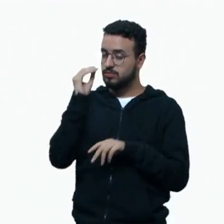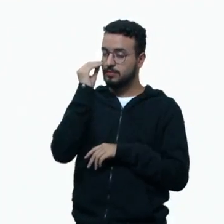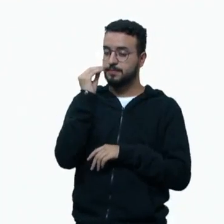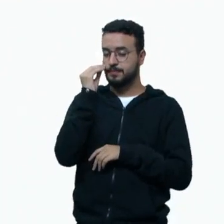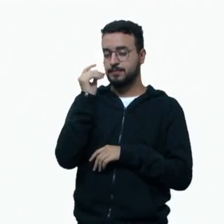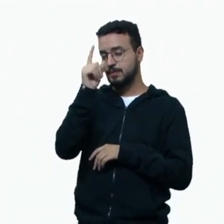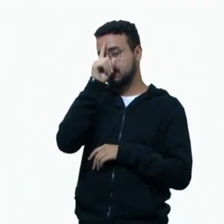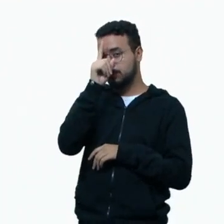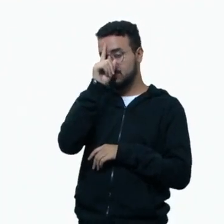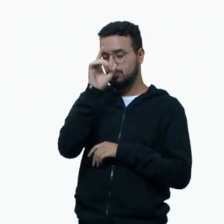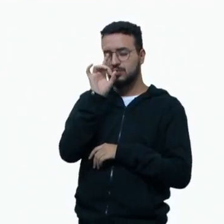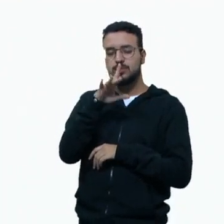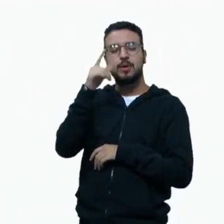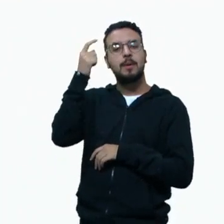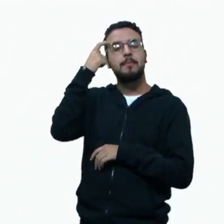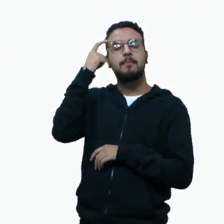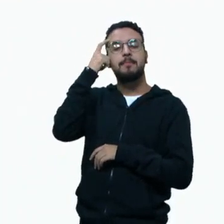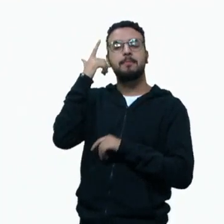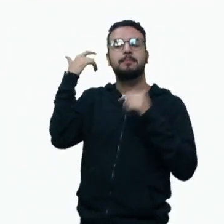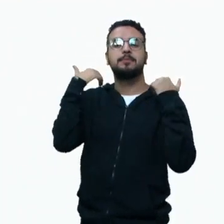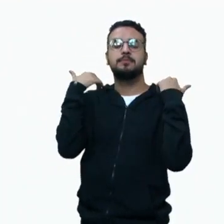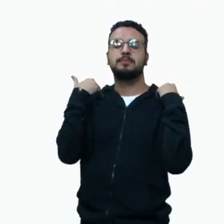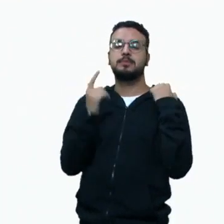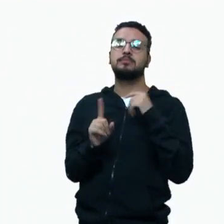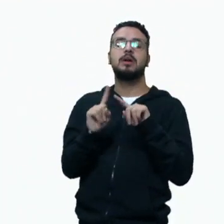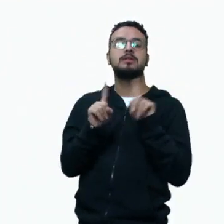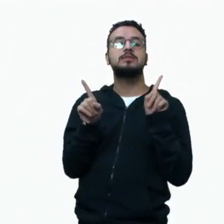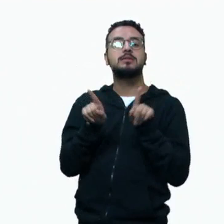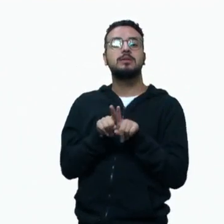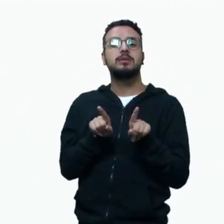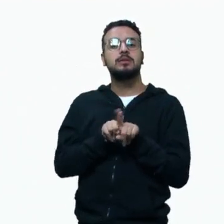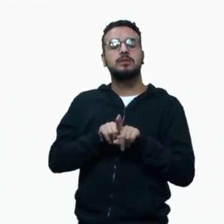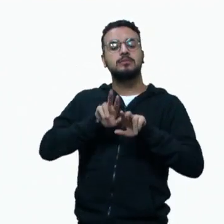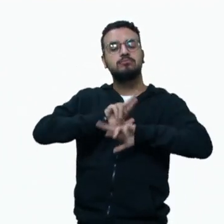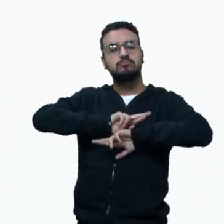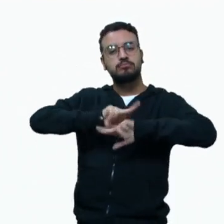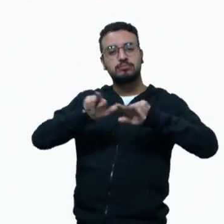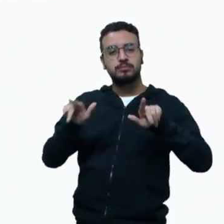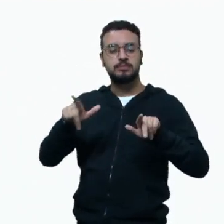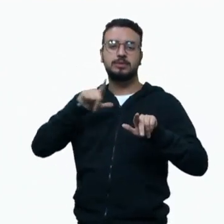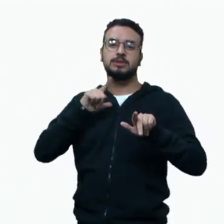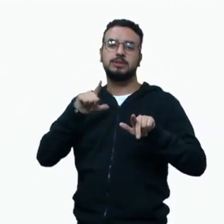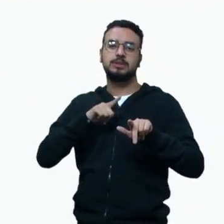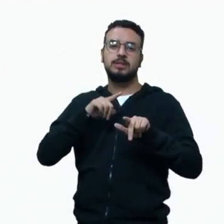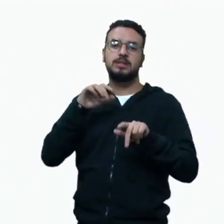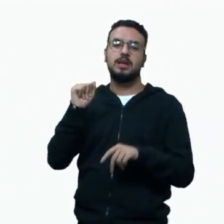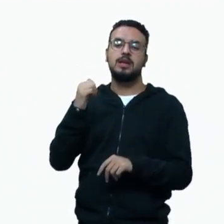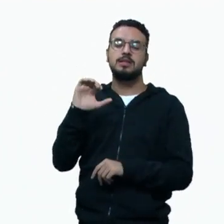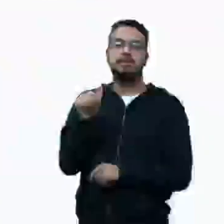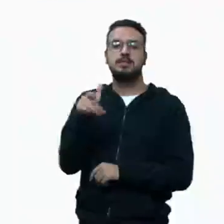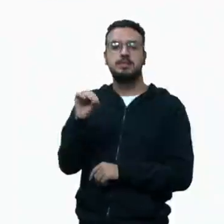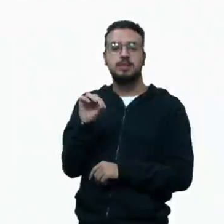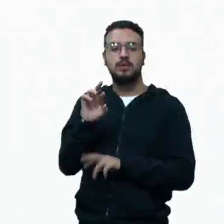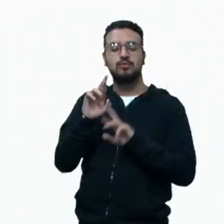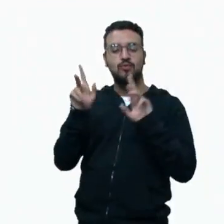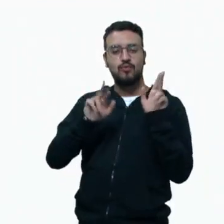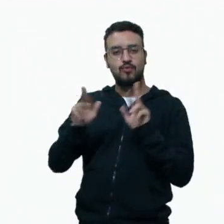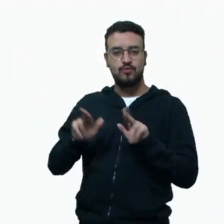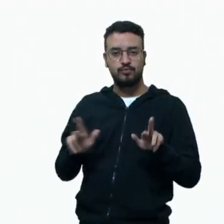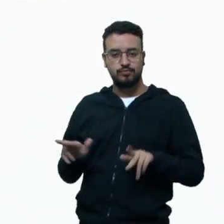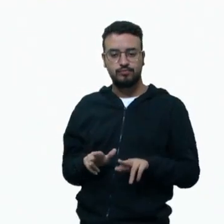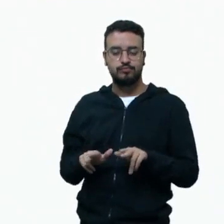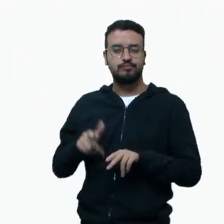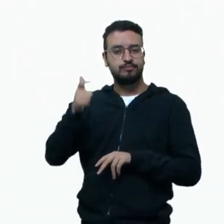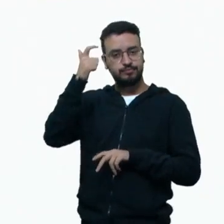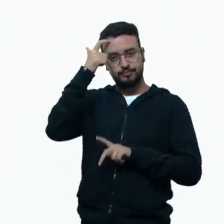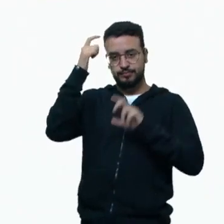física, mas pensando em diversas situações do nosso dia a dia, as ações das diferentes partes do cérebro, para você ver